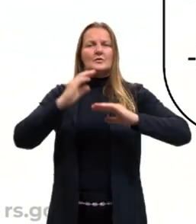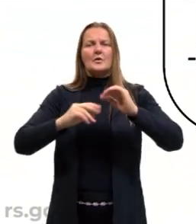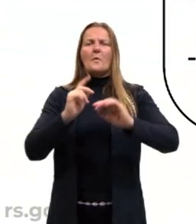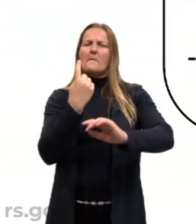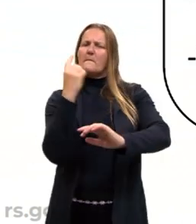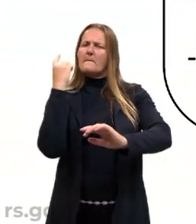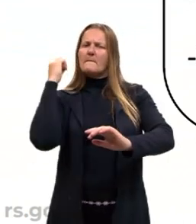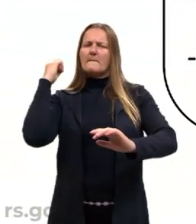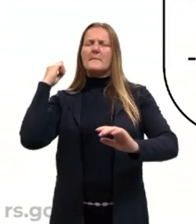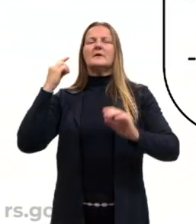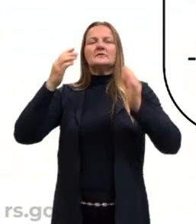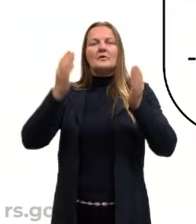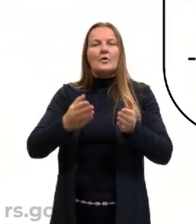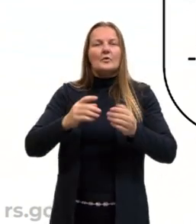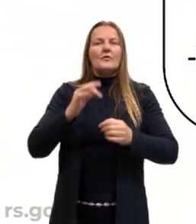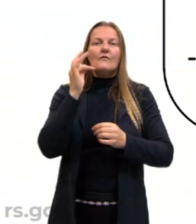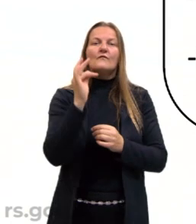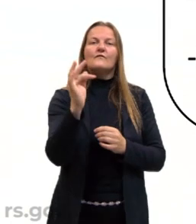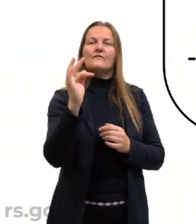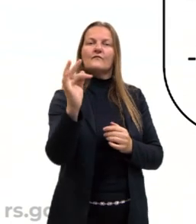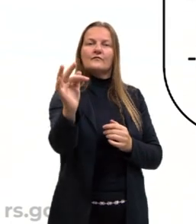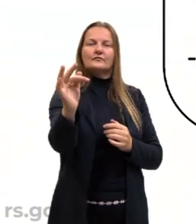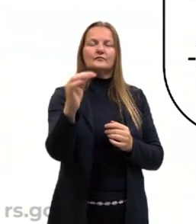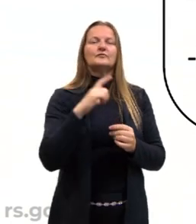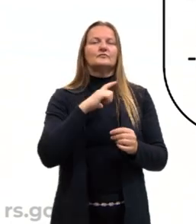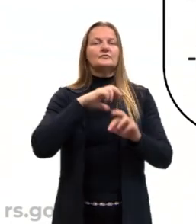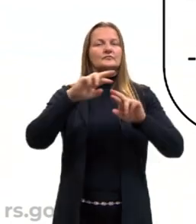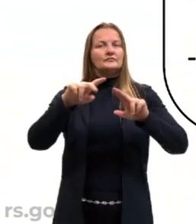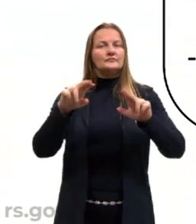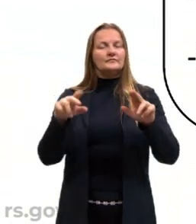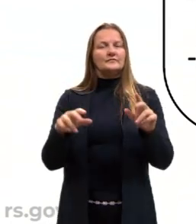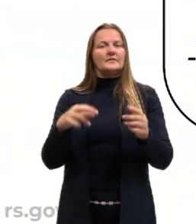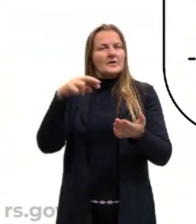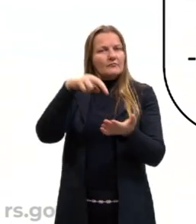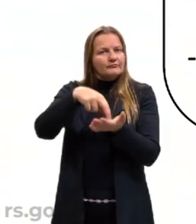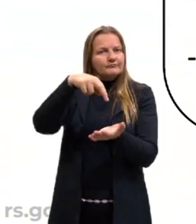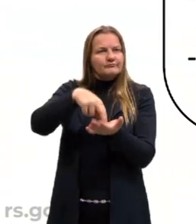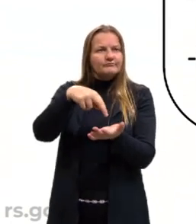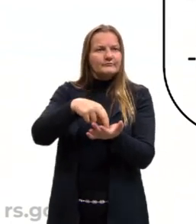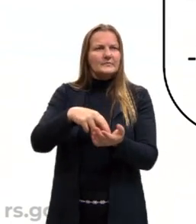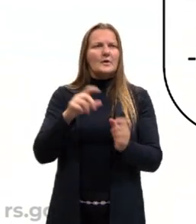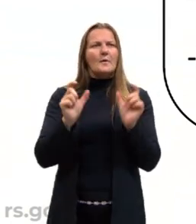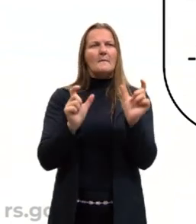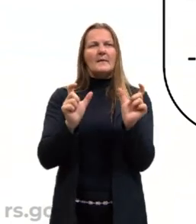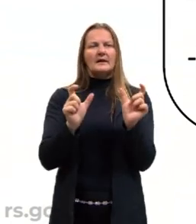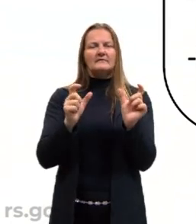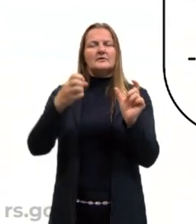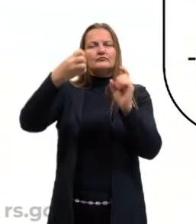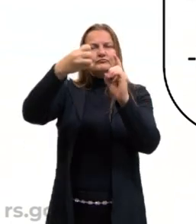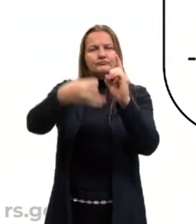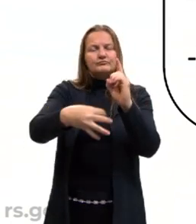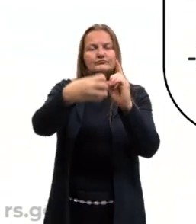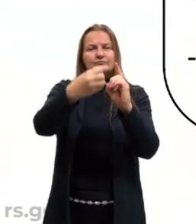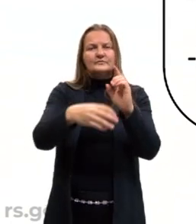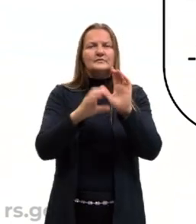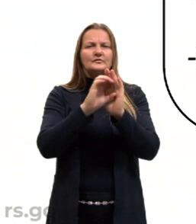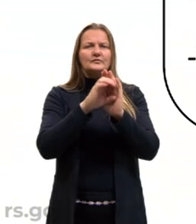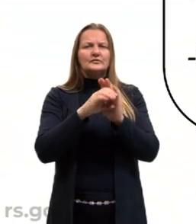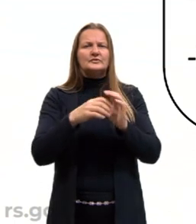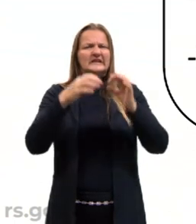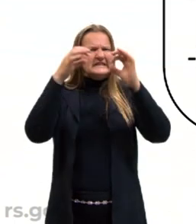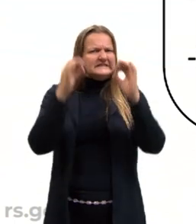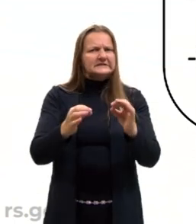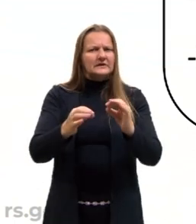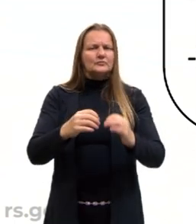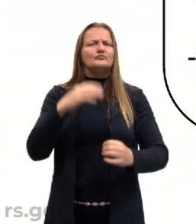no passado no presente ou no futuro e de uma forma mais real uma palavra que define o modo indicativo seria